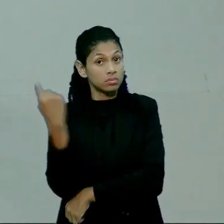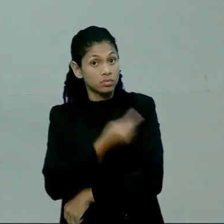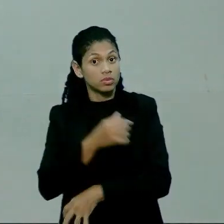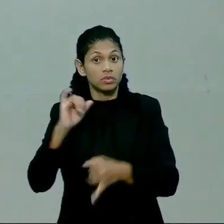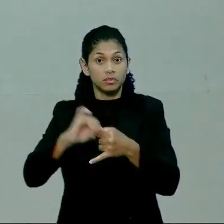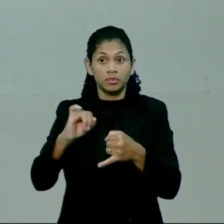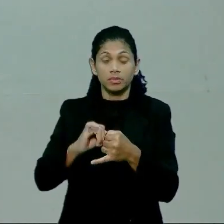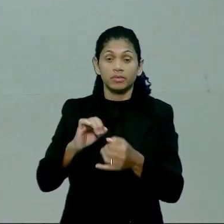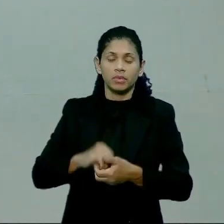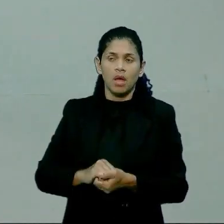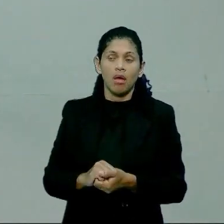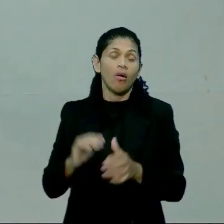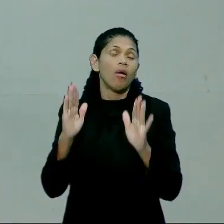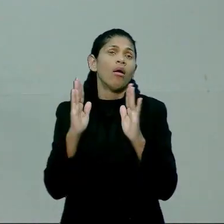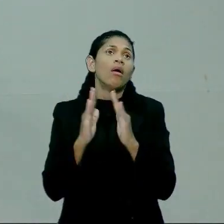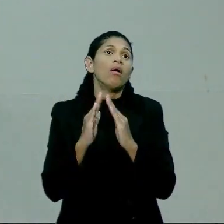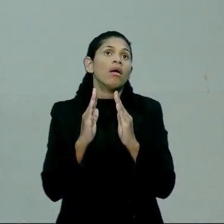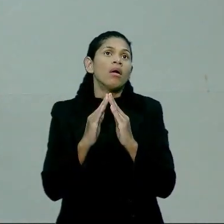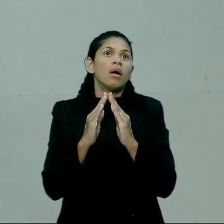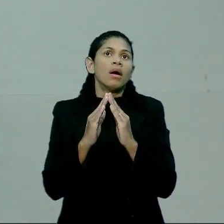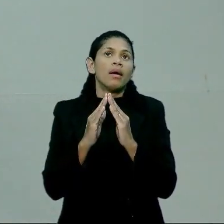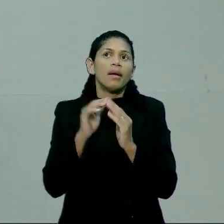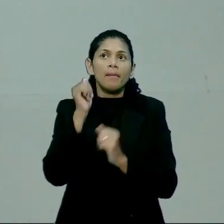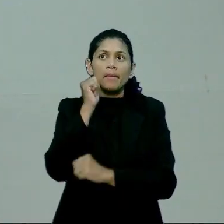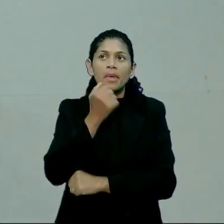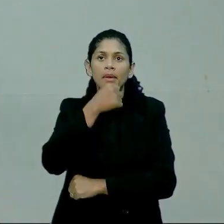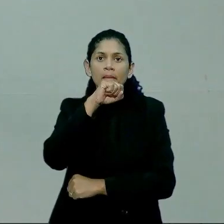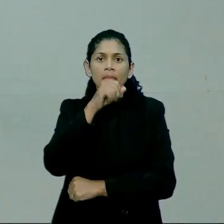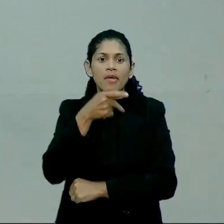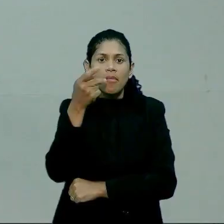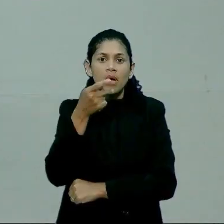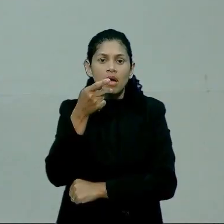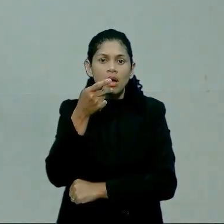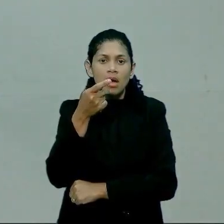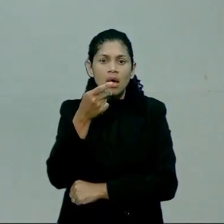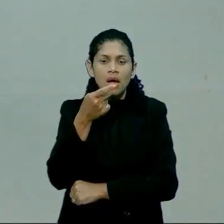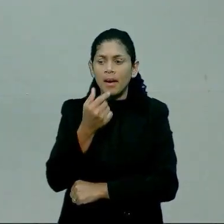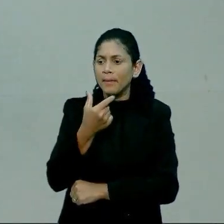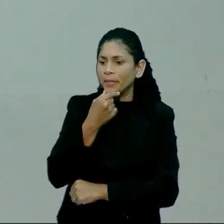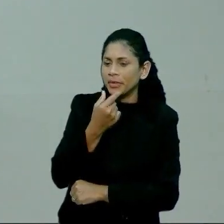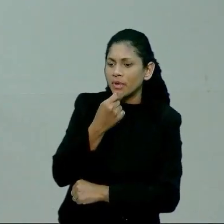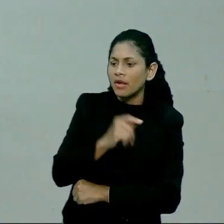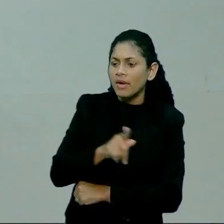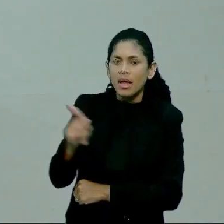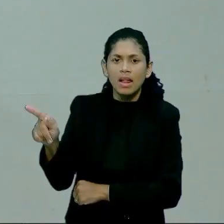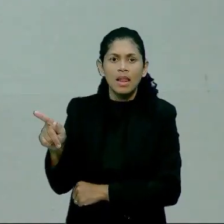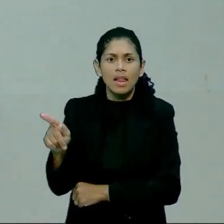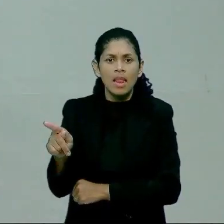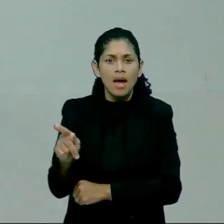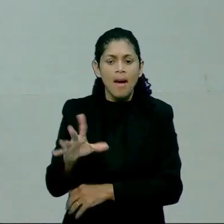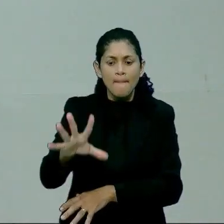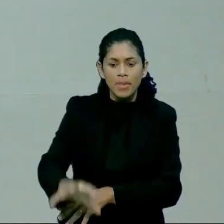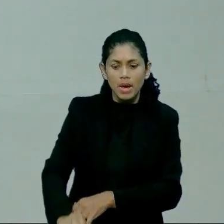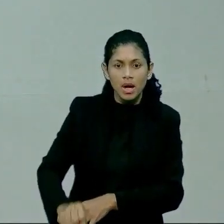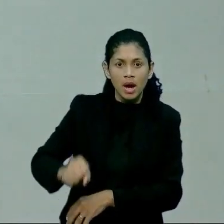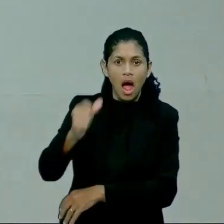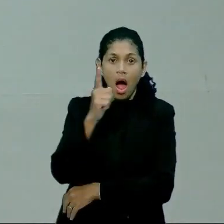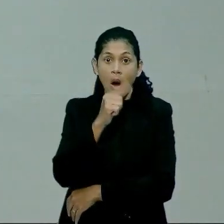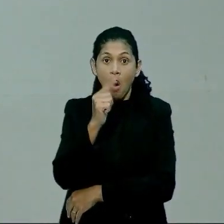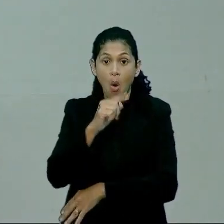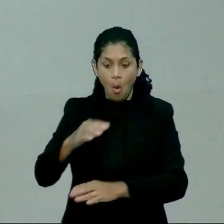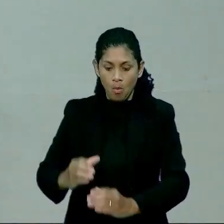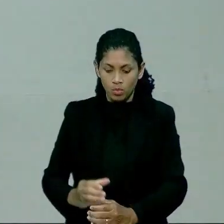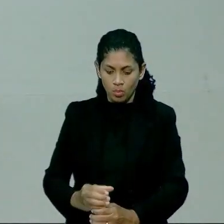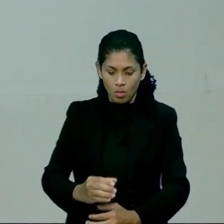e minha mãe vai dizer, menino, pega esse pega esse galão d'água aqui, lá vai eu carregar. Eu vou pegar o galão d'água, eu pego de qualquer jeito,